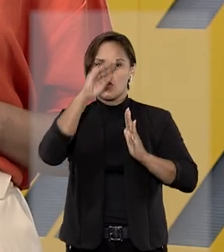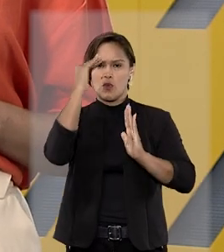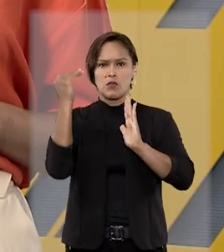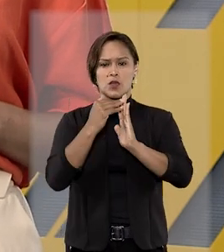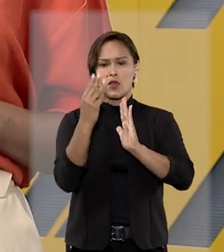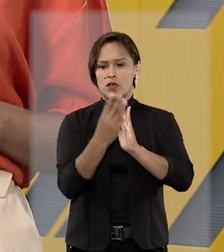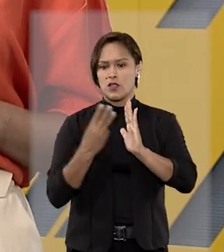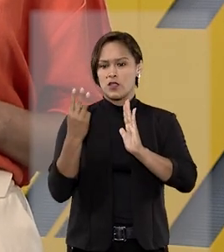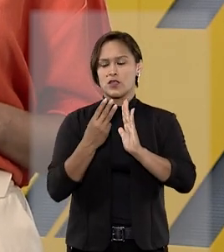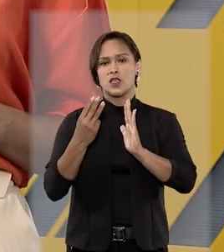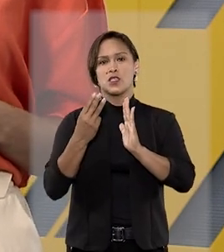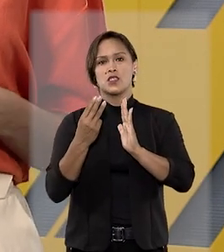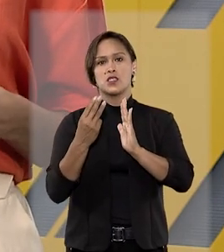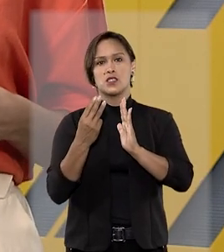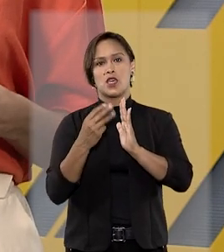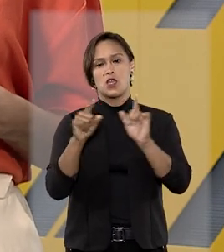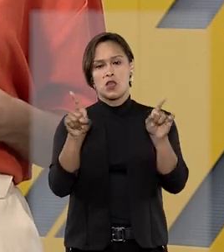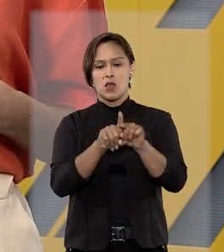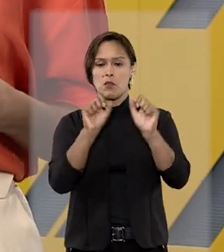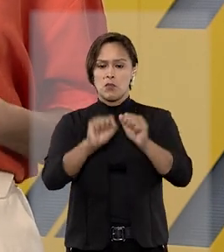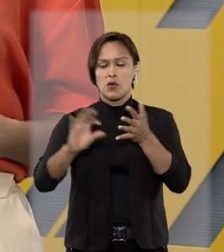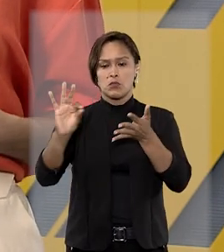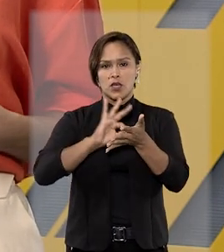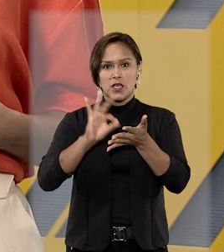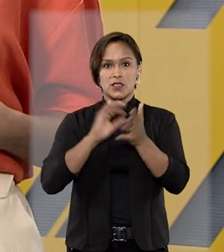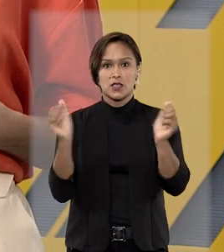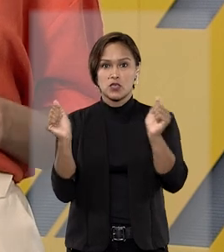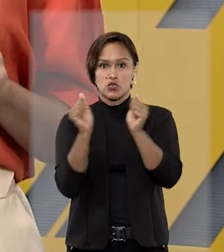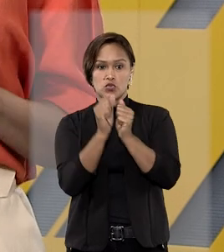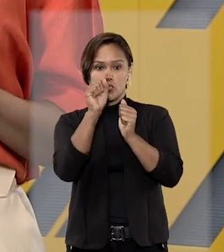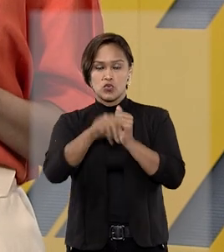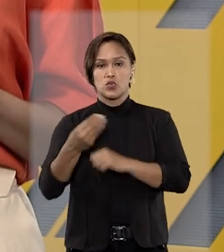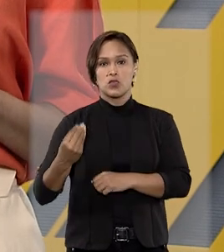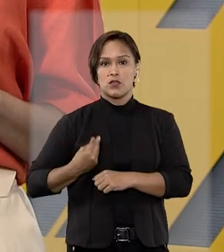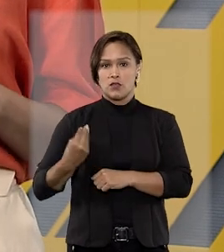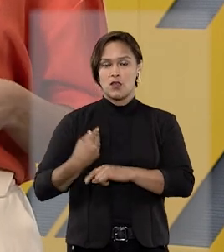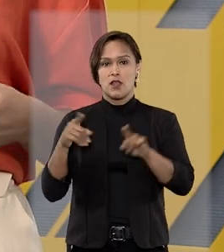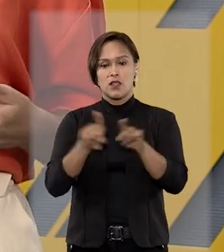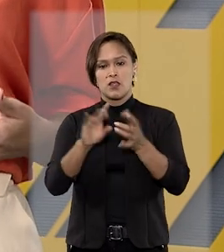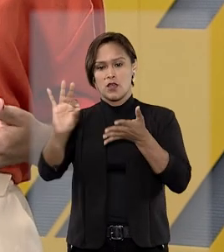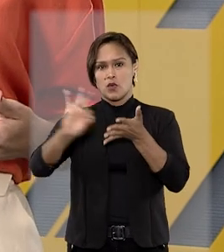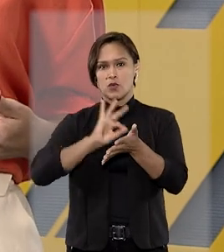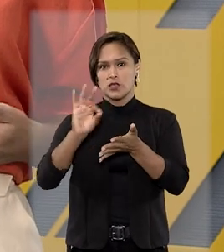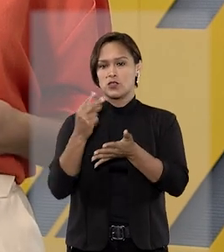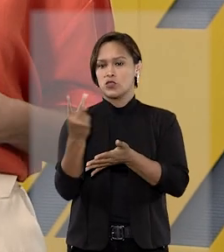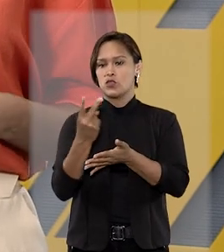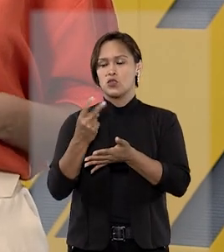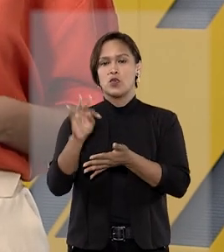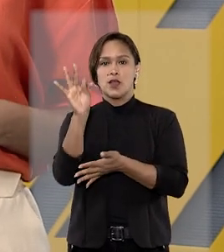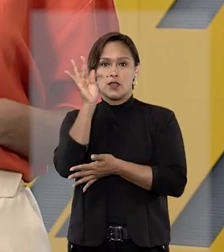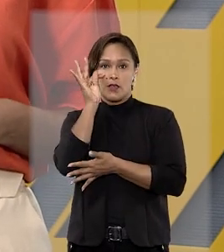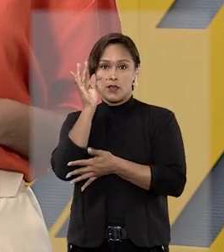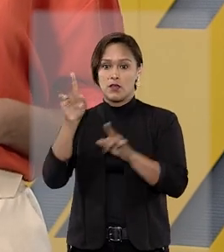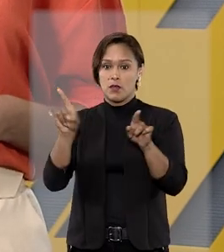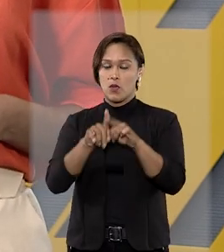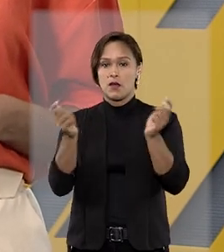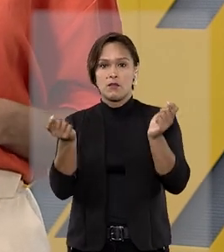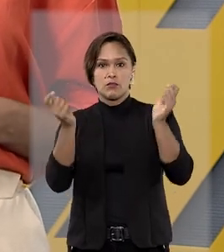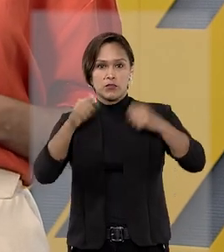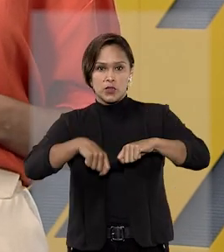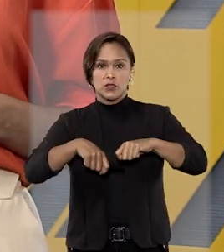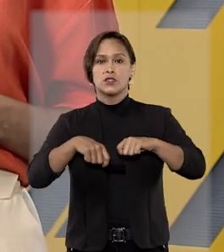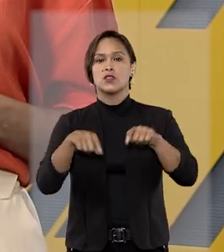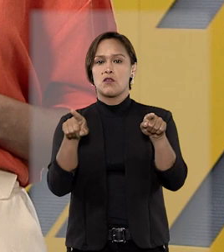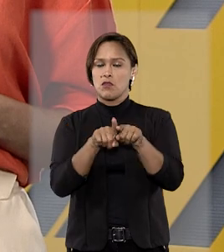participação obrigatória de terceiro apto a assinar arrogo por ele, na presença e com a assinatura de duas testemunhas,